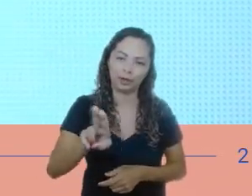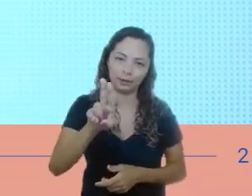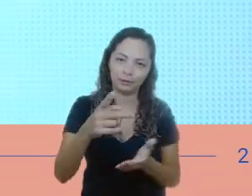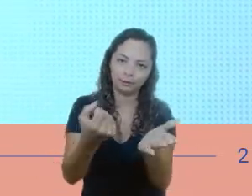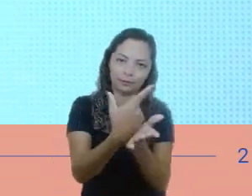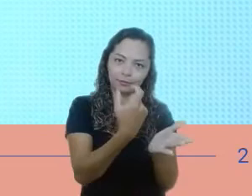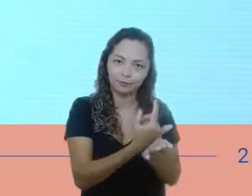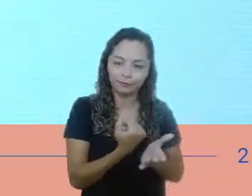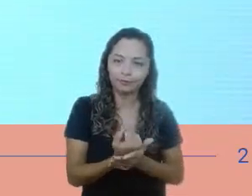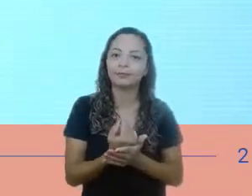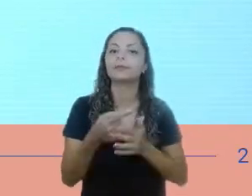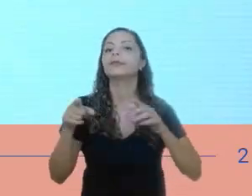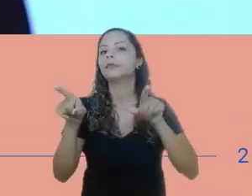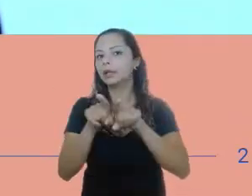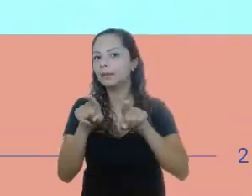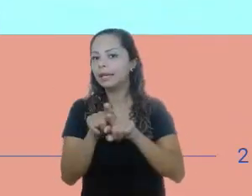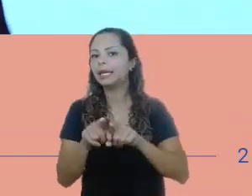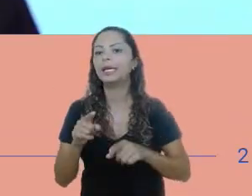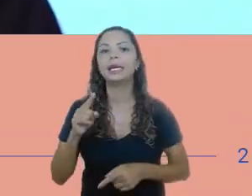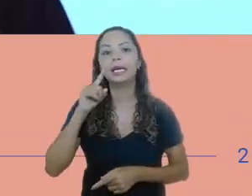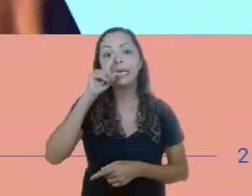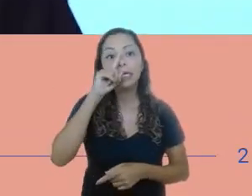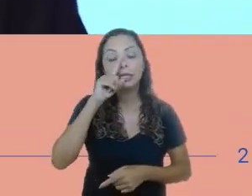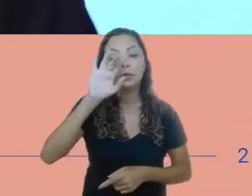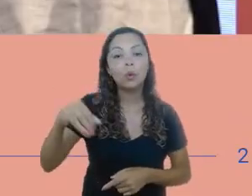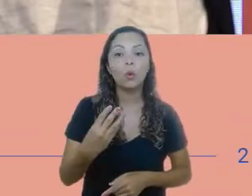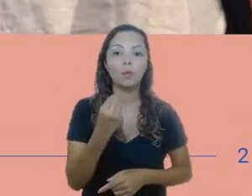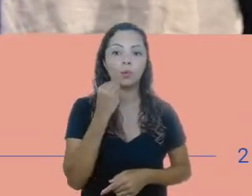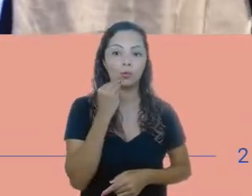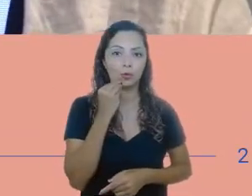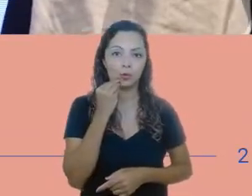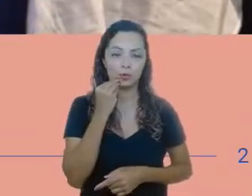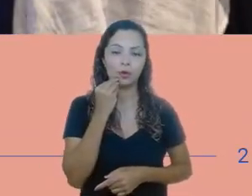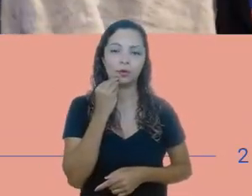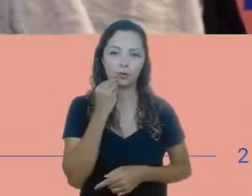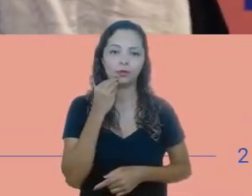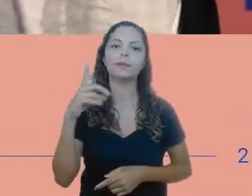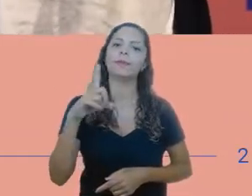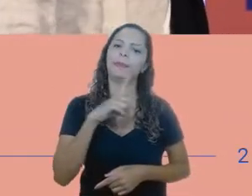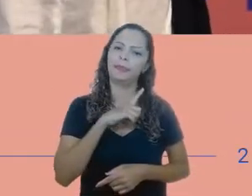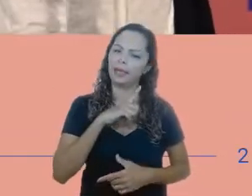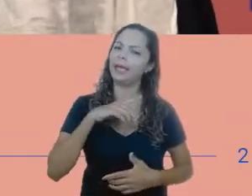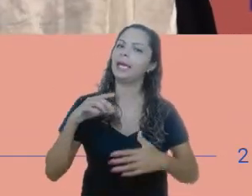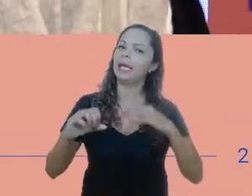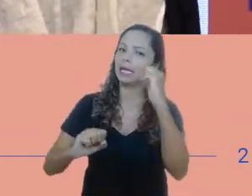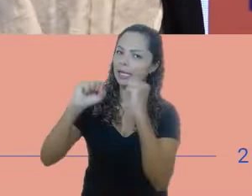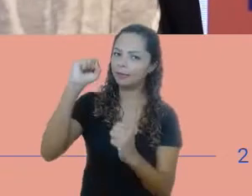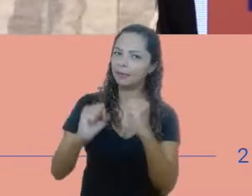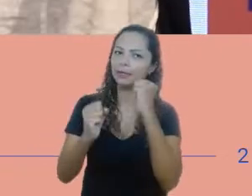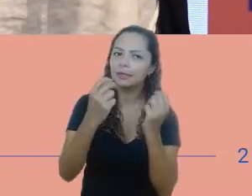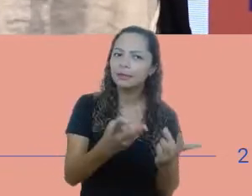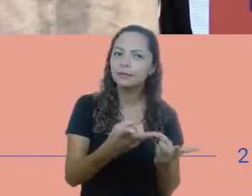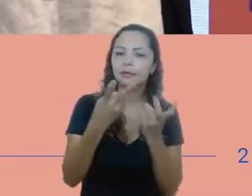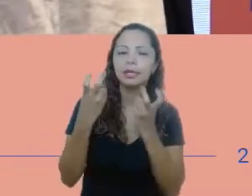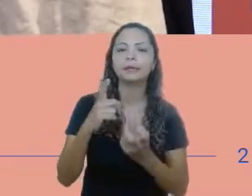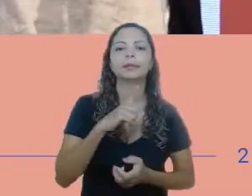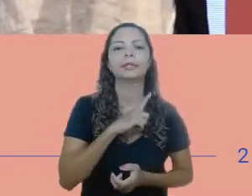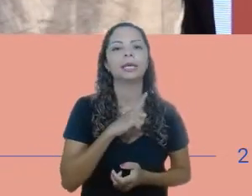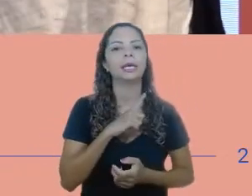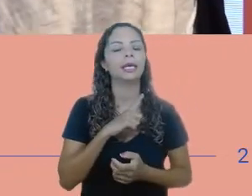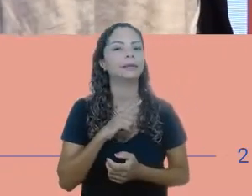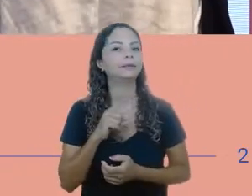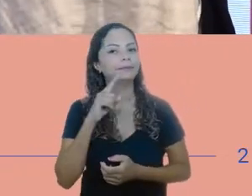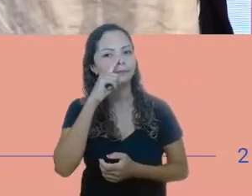e que eu acho também que a sessão um pouco compartilhadas as grandes empresas vem um pouco do Risco mas também aquelas que estão na liderança